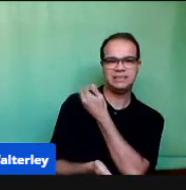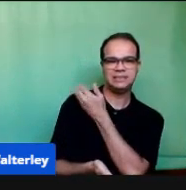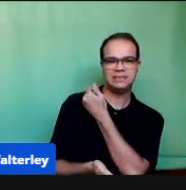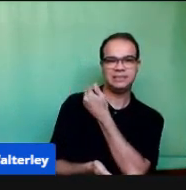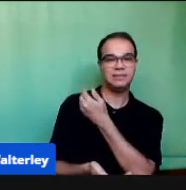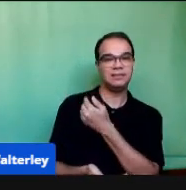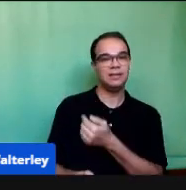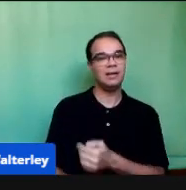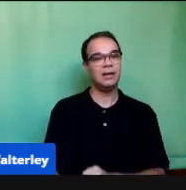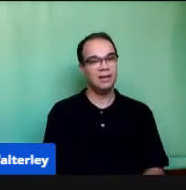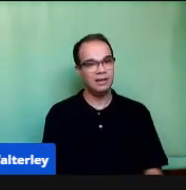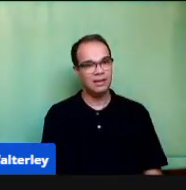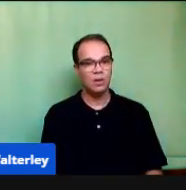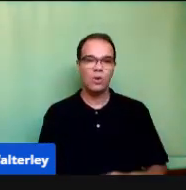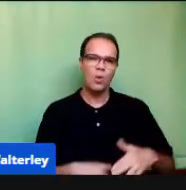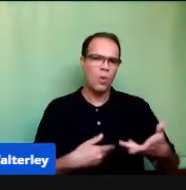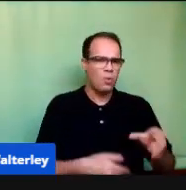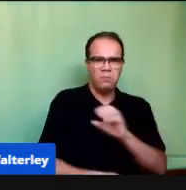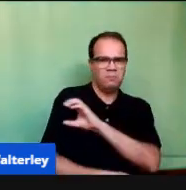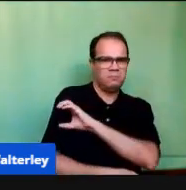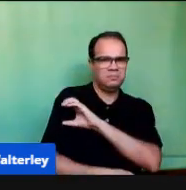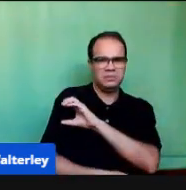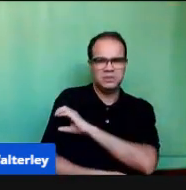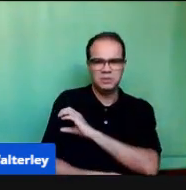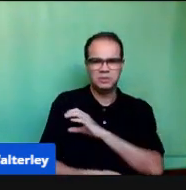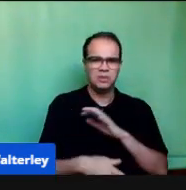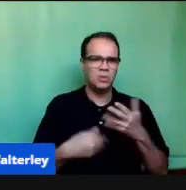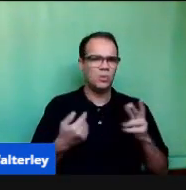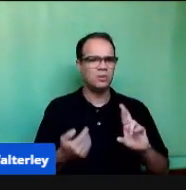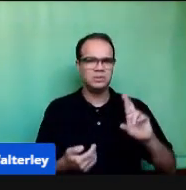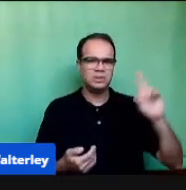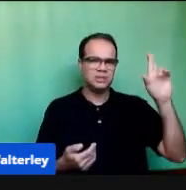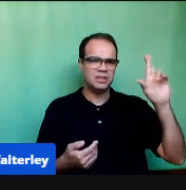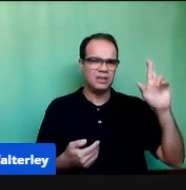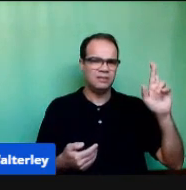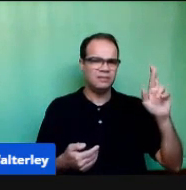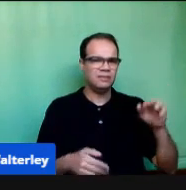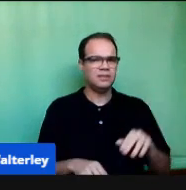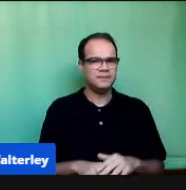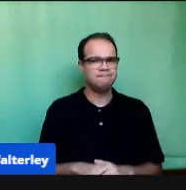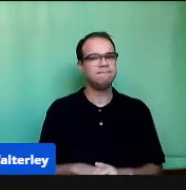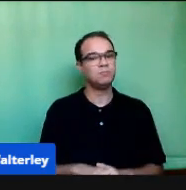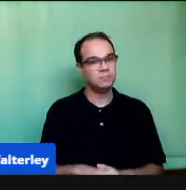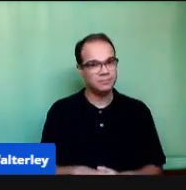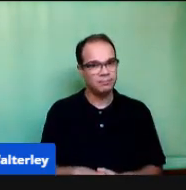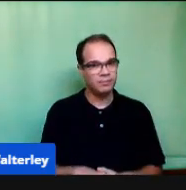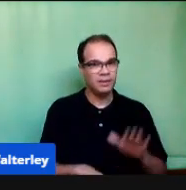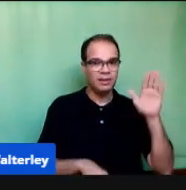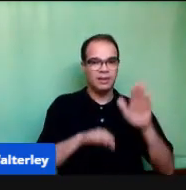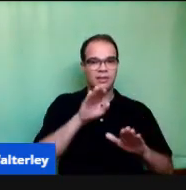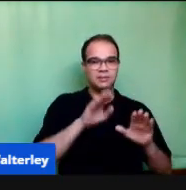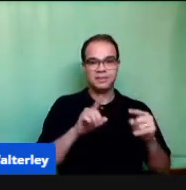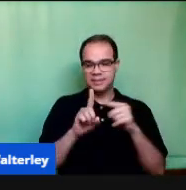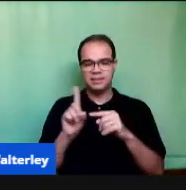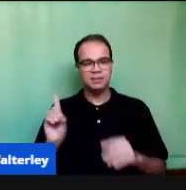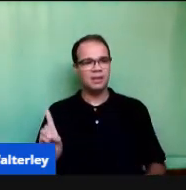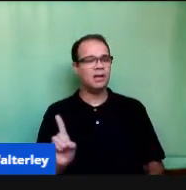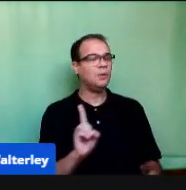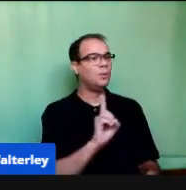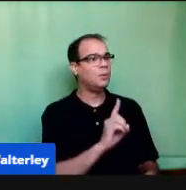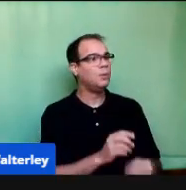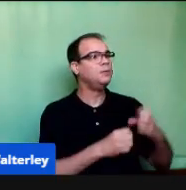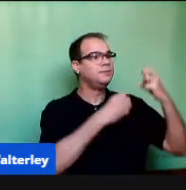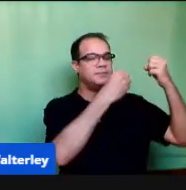que estão em função de direção ou de chefia, nem sempre elas vão ser as pessoas que vão parar a situação